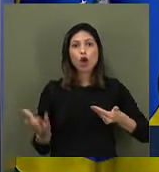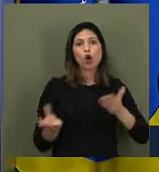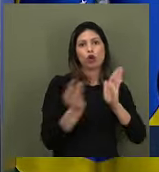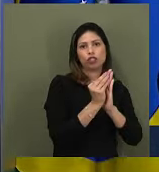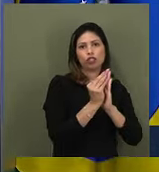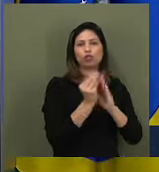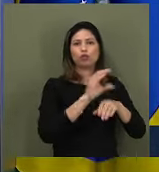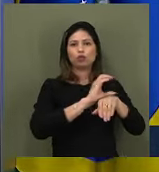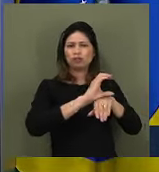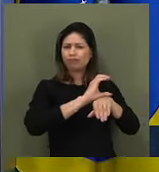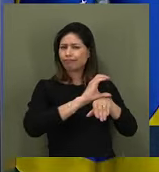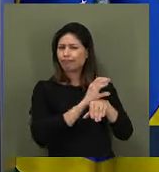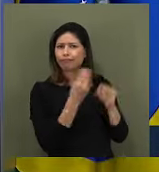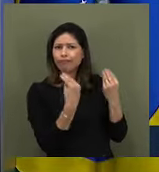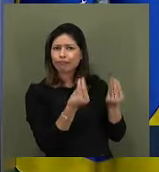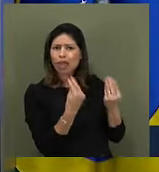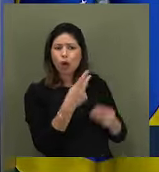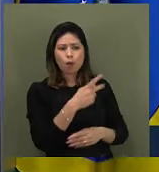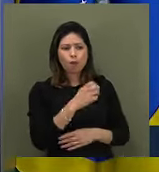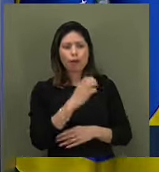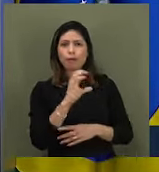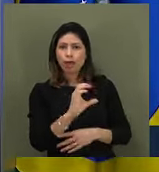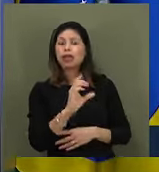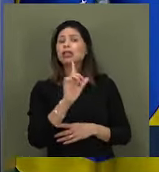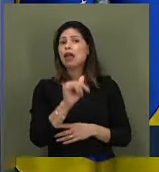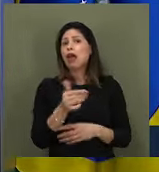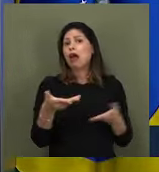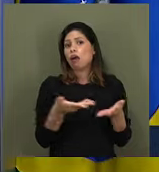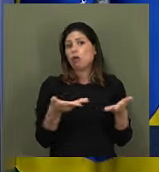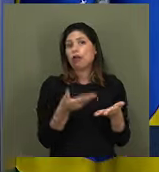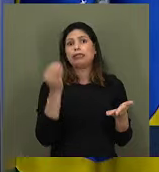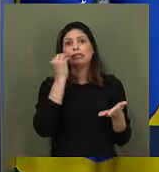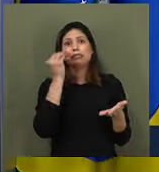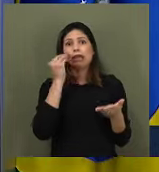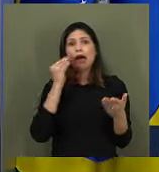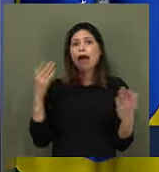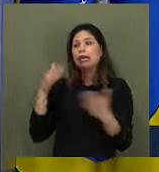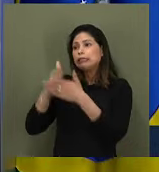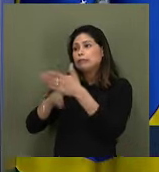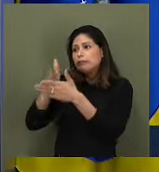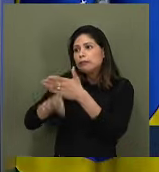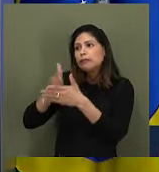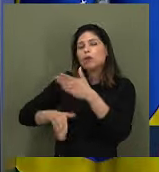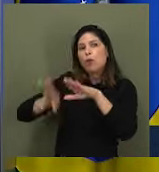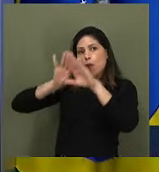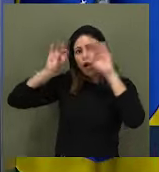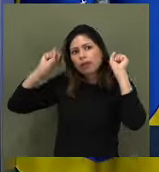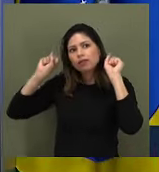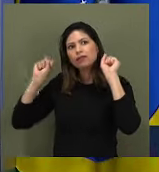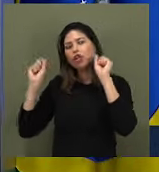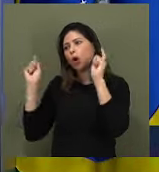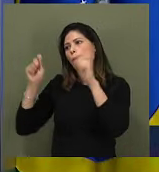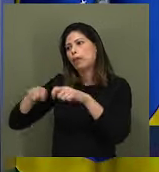Constituição através de uma PEC para que dessa forma possa impedir que o STF invada a competência do outro poder mas